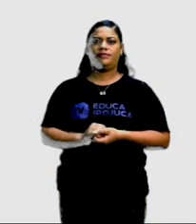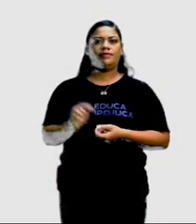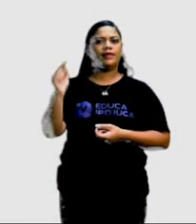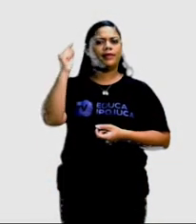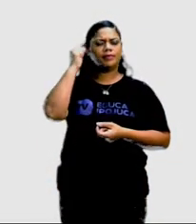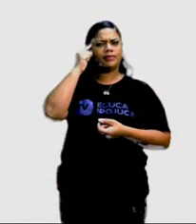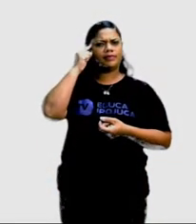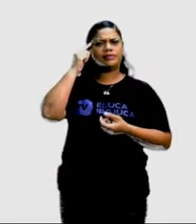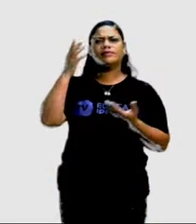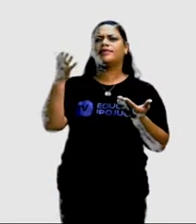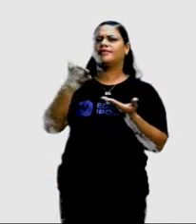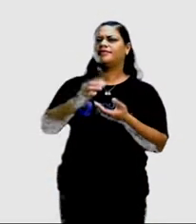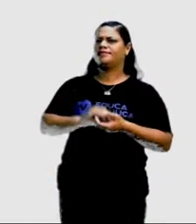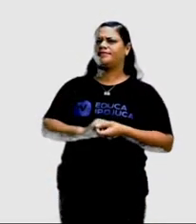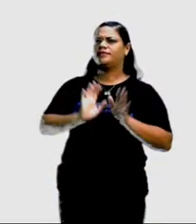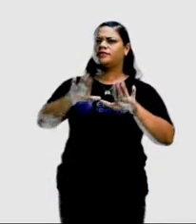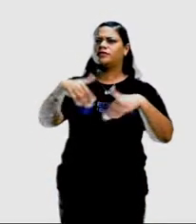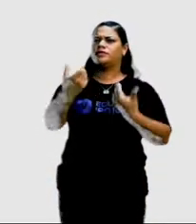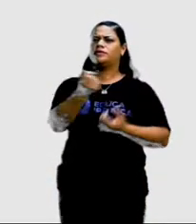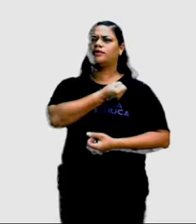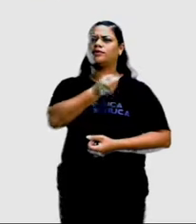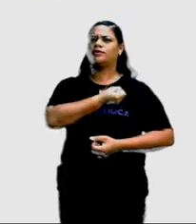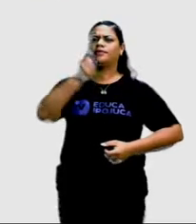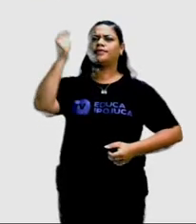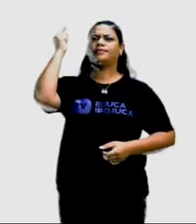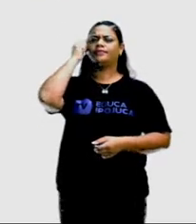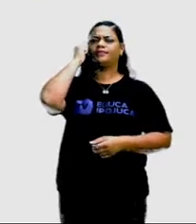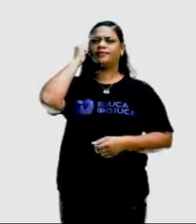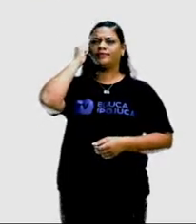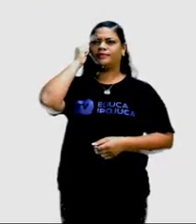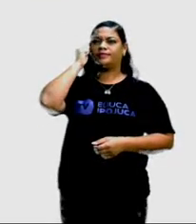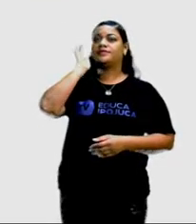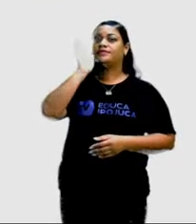Pensando agora, qual o número que está no pensamento?